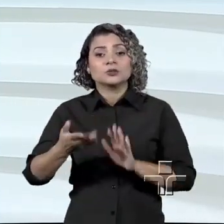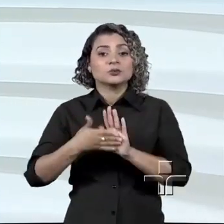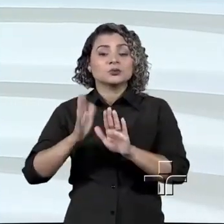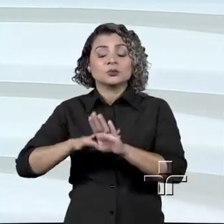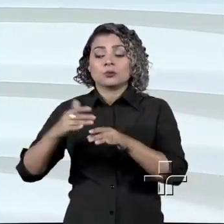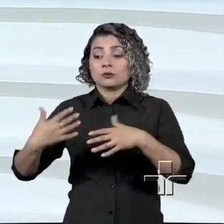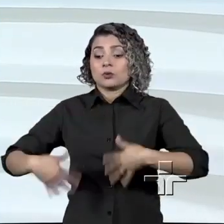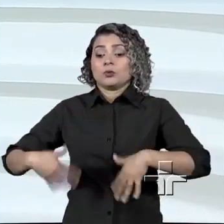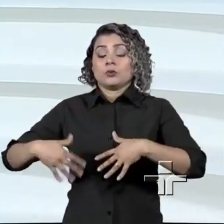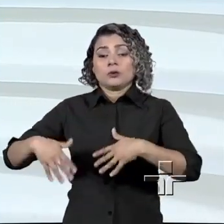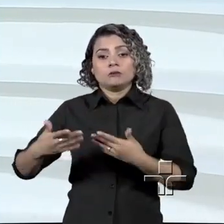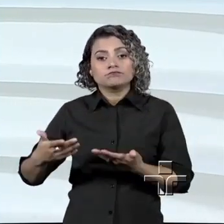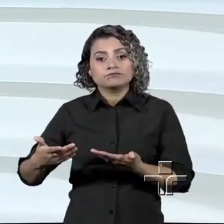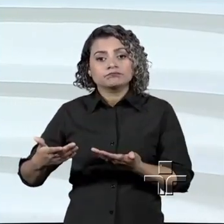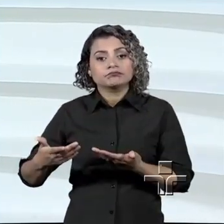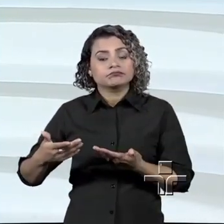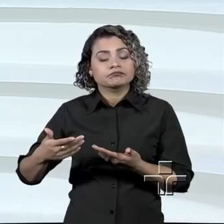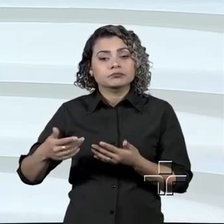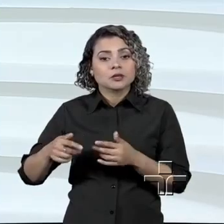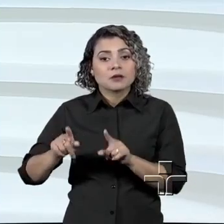assim mais